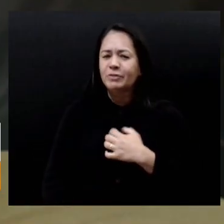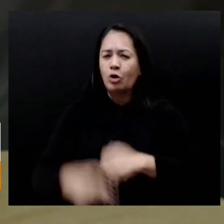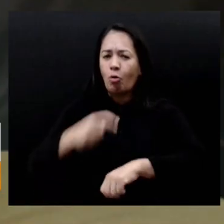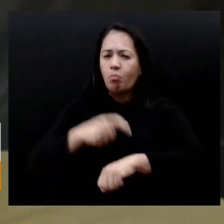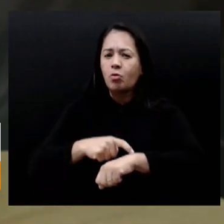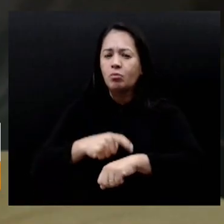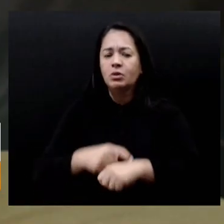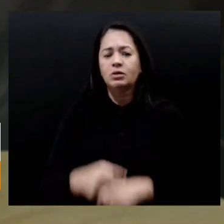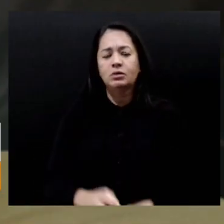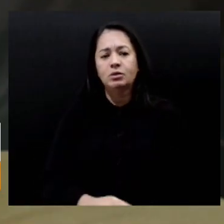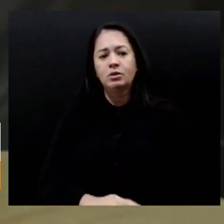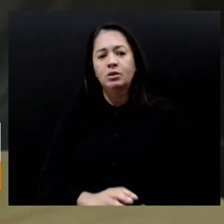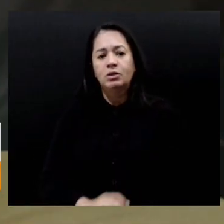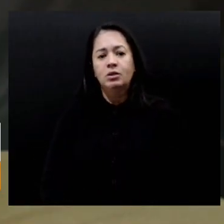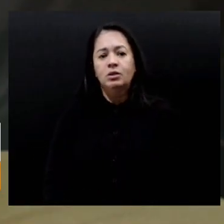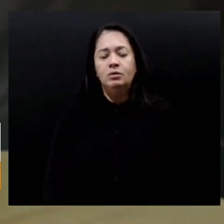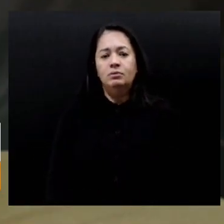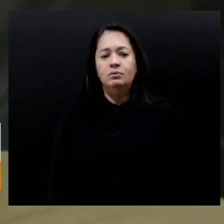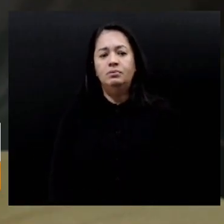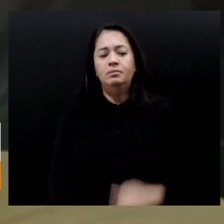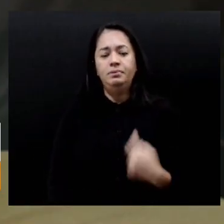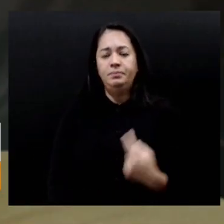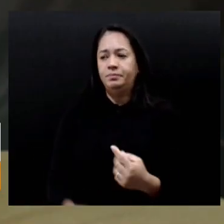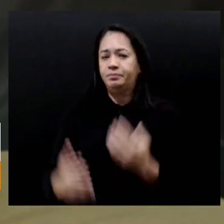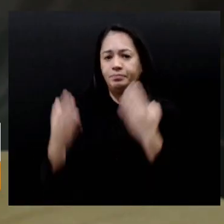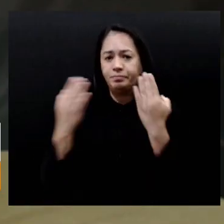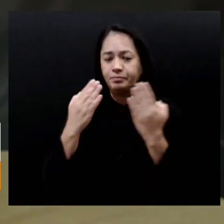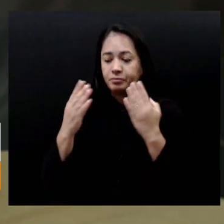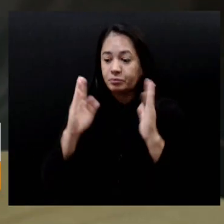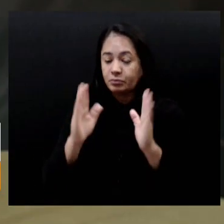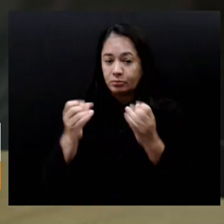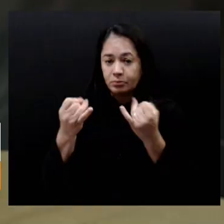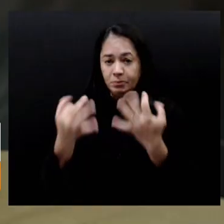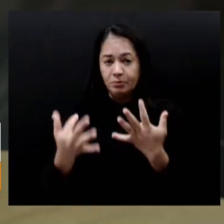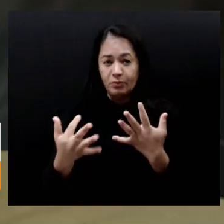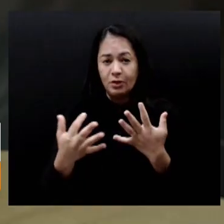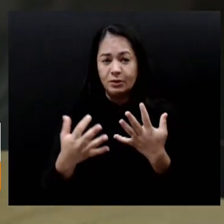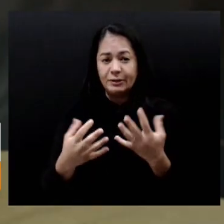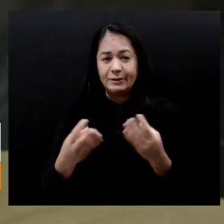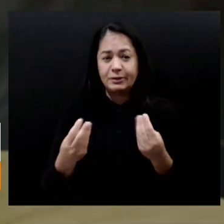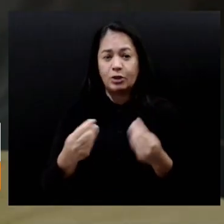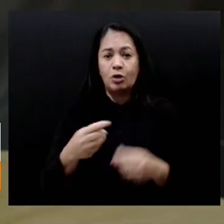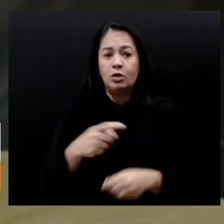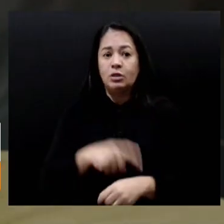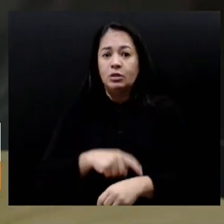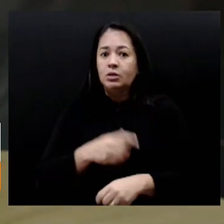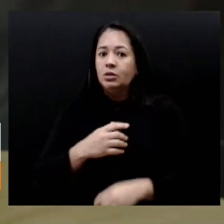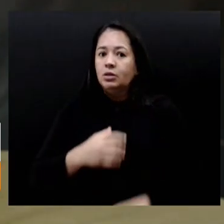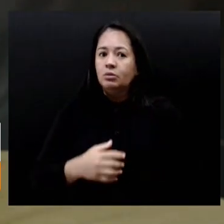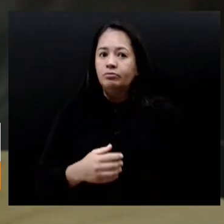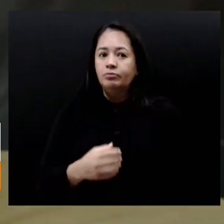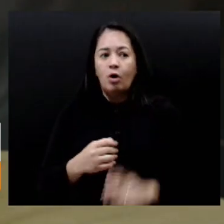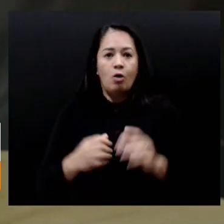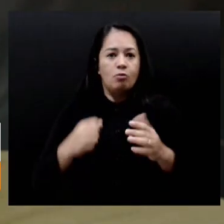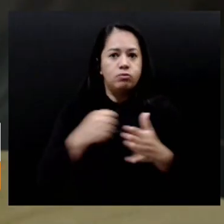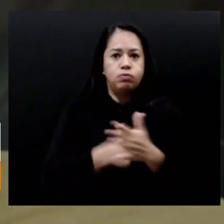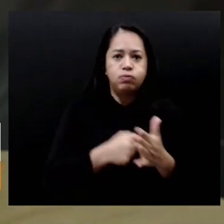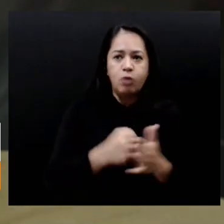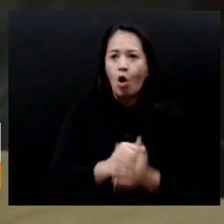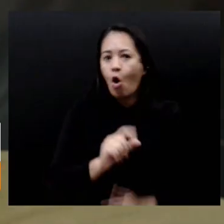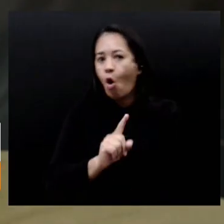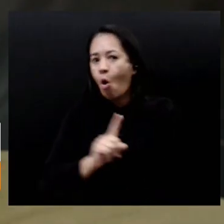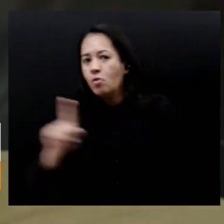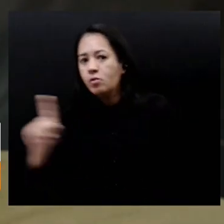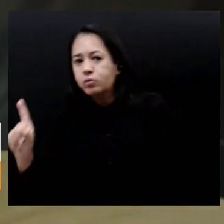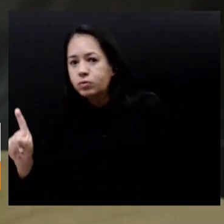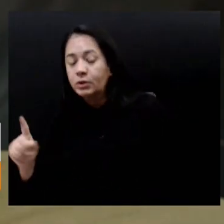bem pontuou a nossa psicóloga, né, nesse turbilhão, nesse ou fuga ou ataque, e aí, como o senhor